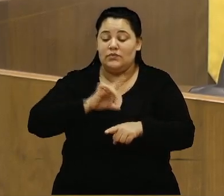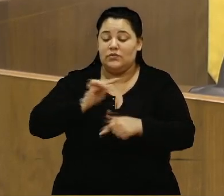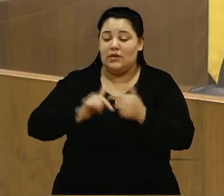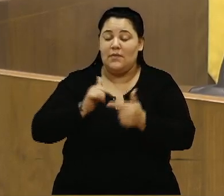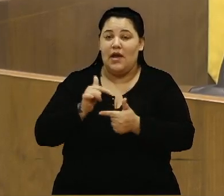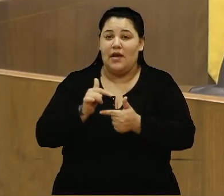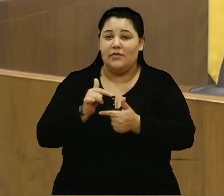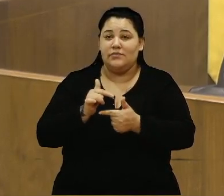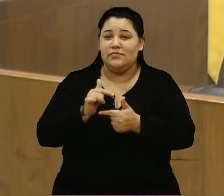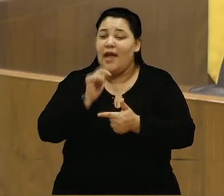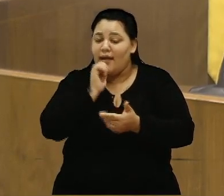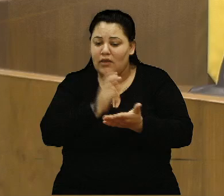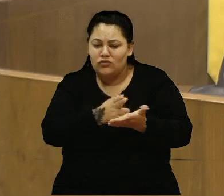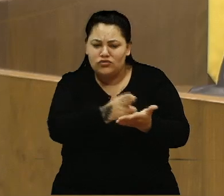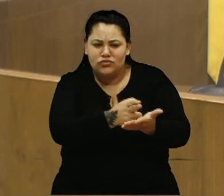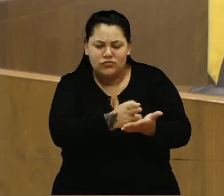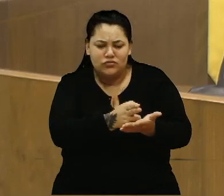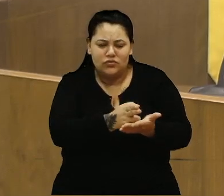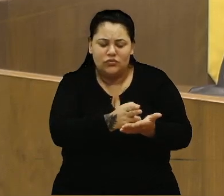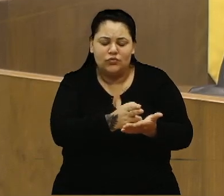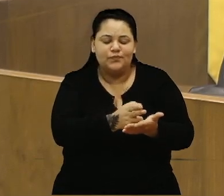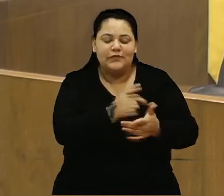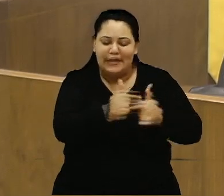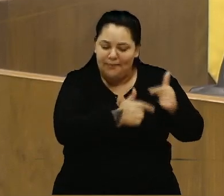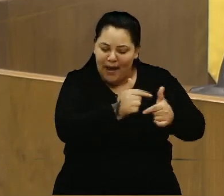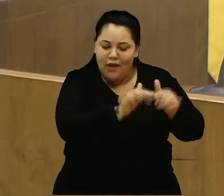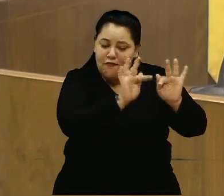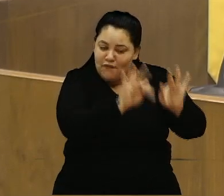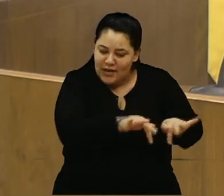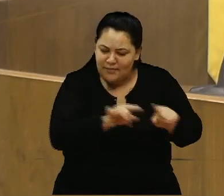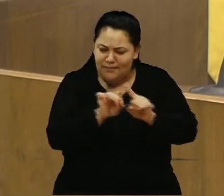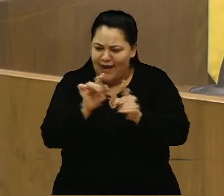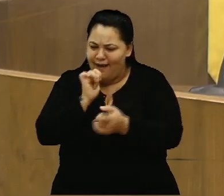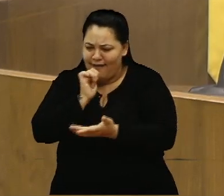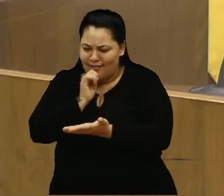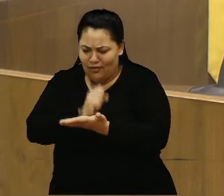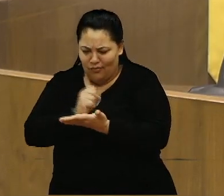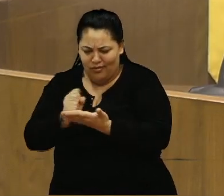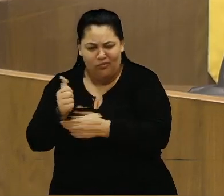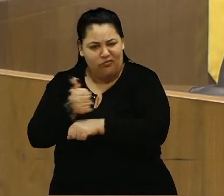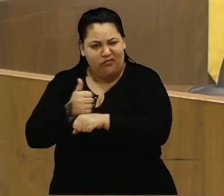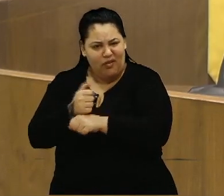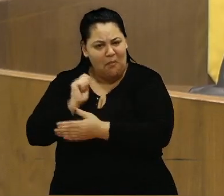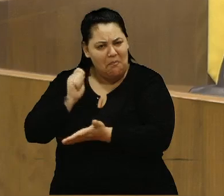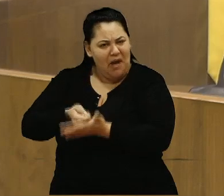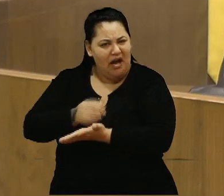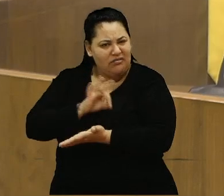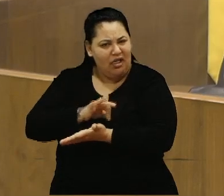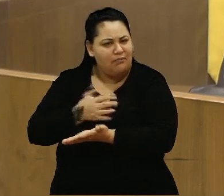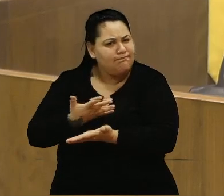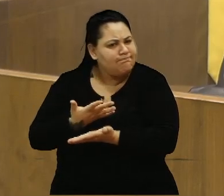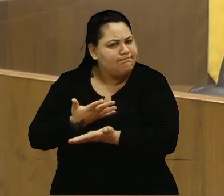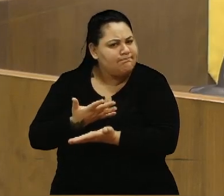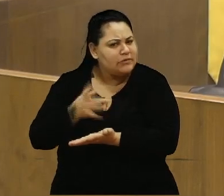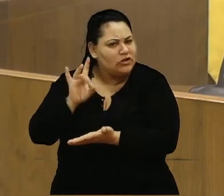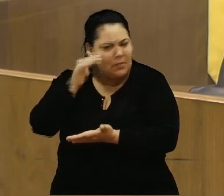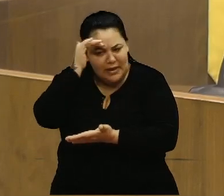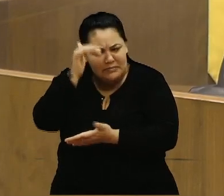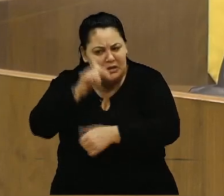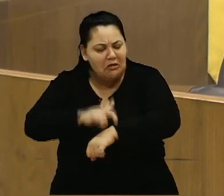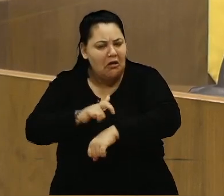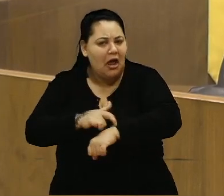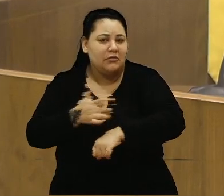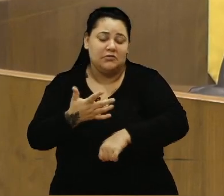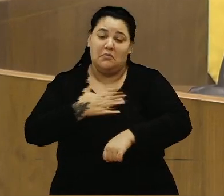descontinuado, ainda temos profissionais sendo pagos para fazer algo que não está acontecendo na nossa cidade, estão apenas cumprindo horário. Então, na